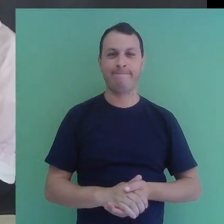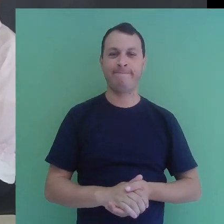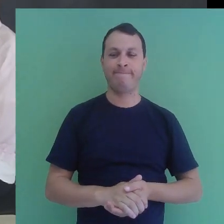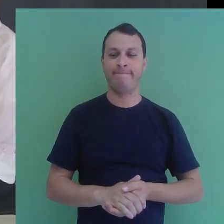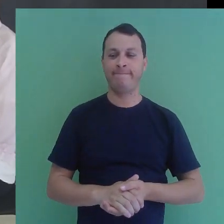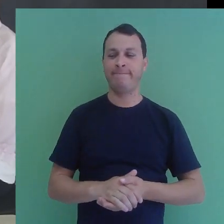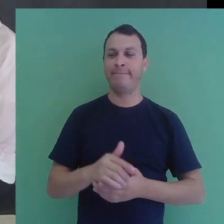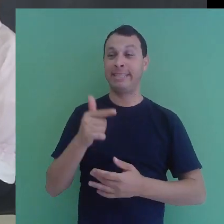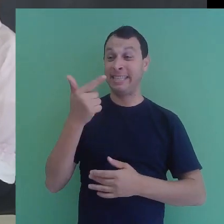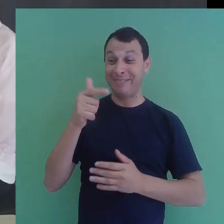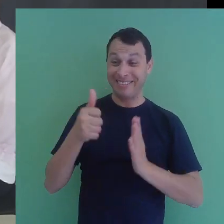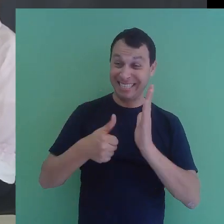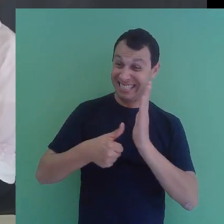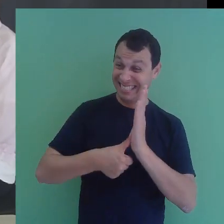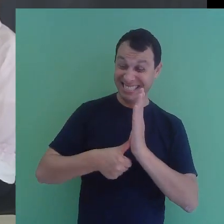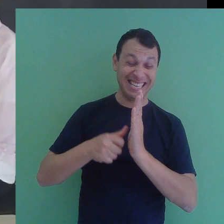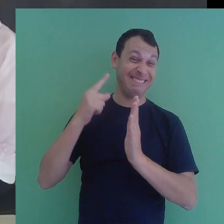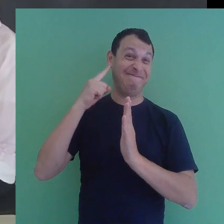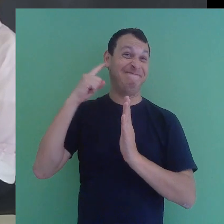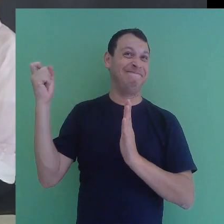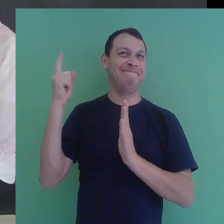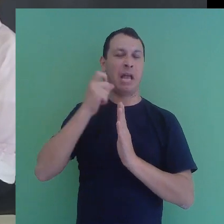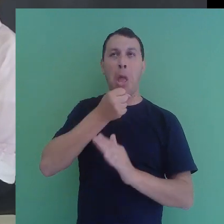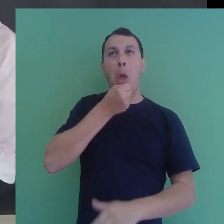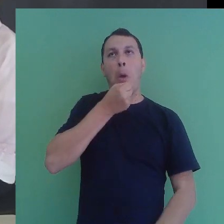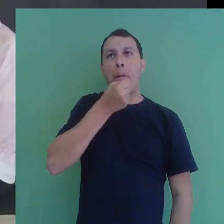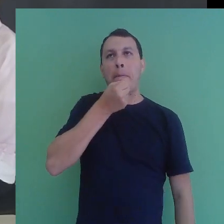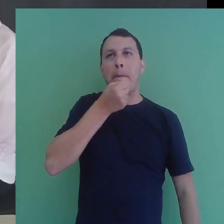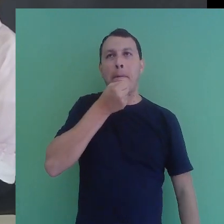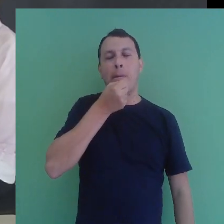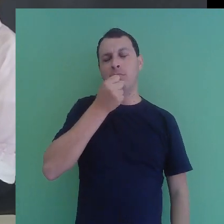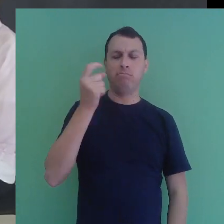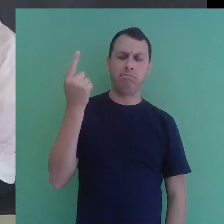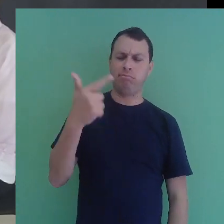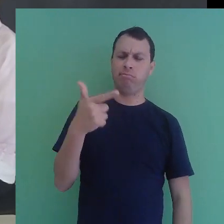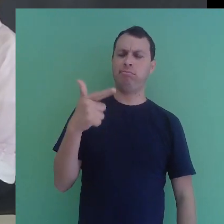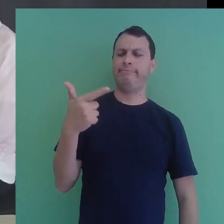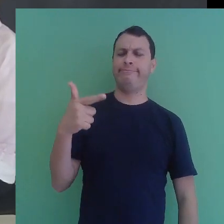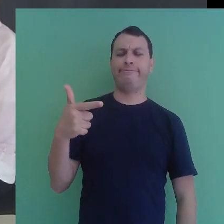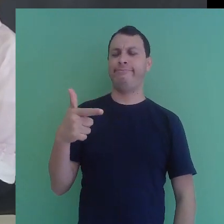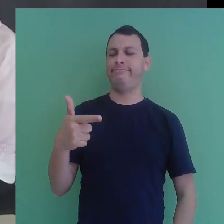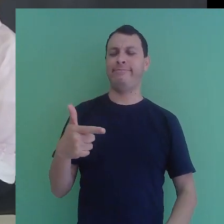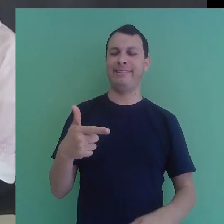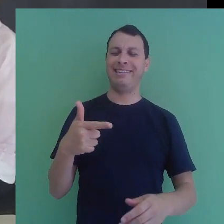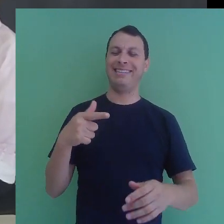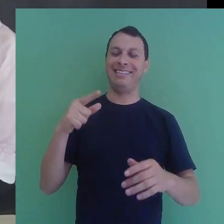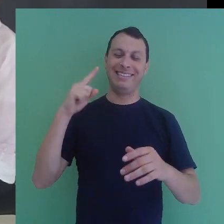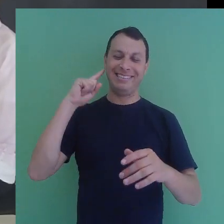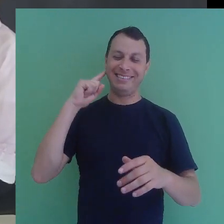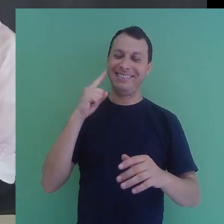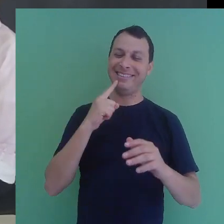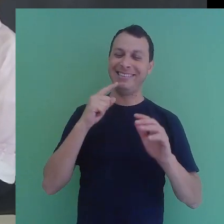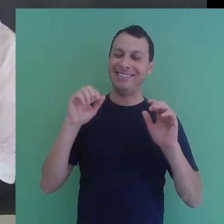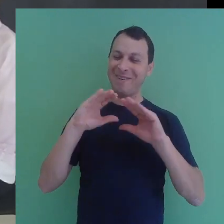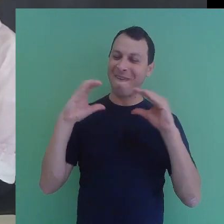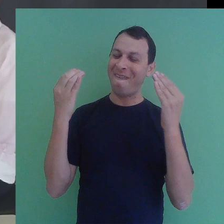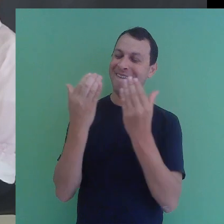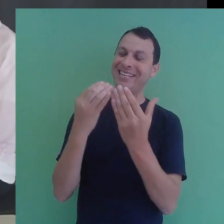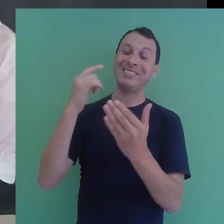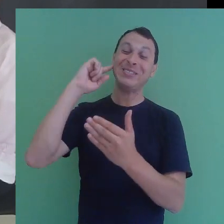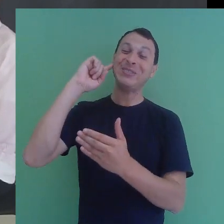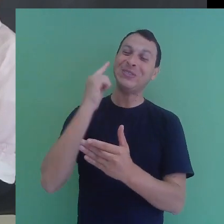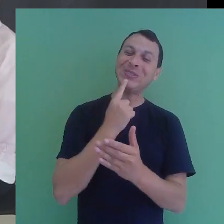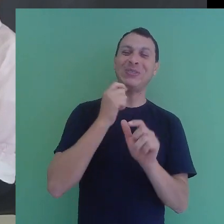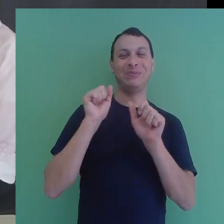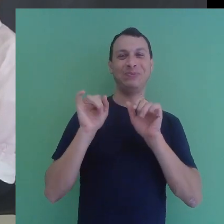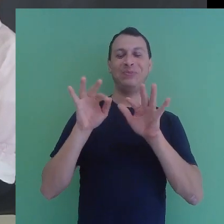Então não tem um sistema sonoro e não tem ninguém no microfone falando, vai começar. Não faria sentido isso, a pessoa às vezes está conversando e ela não percebe.